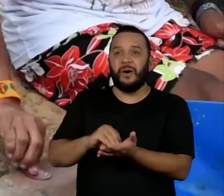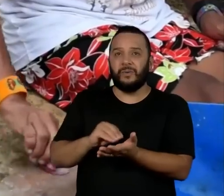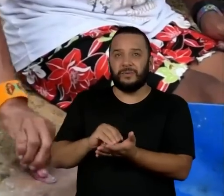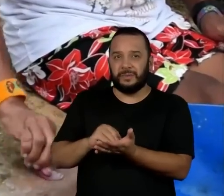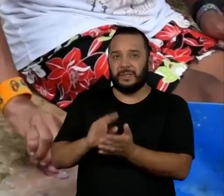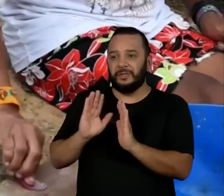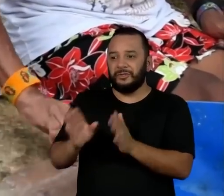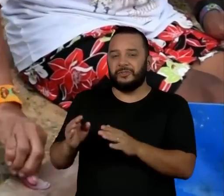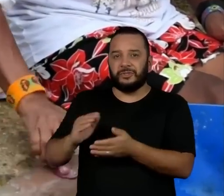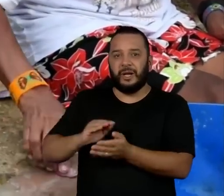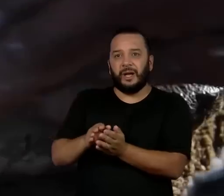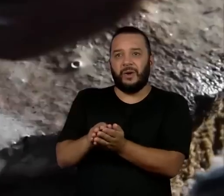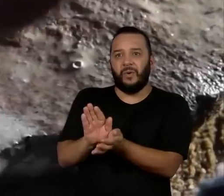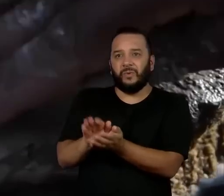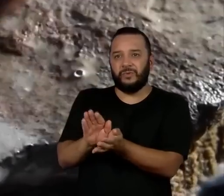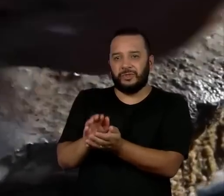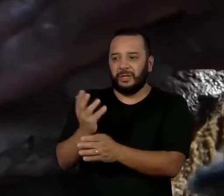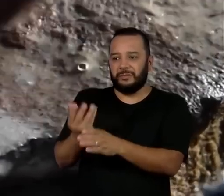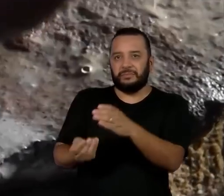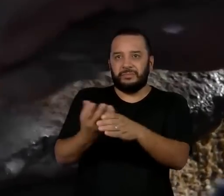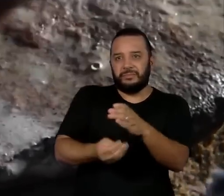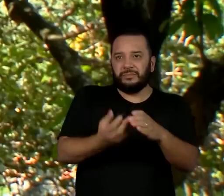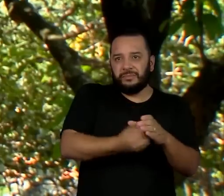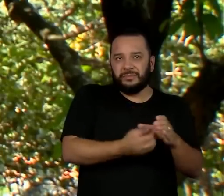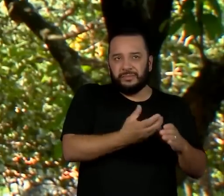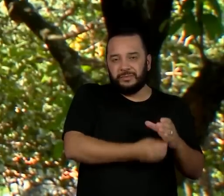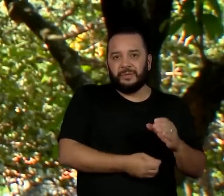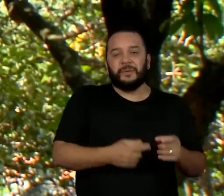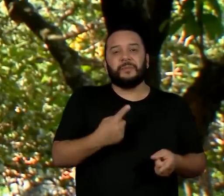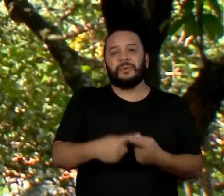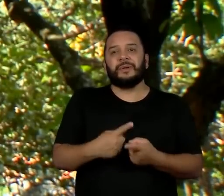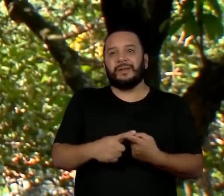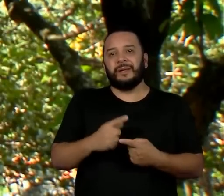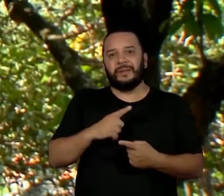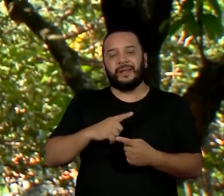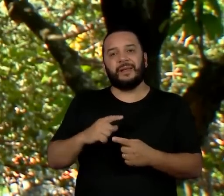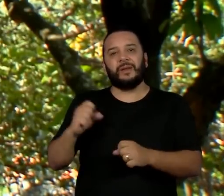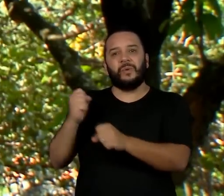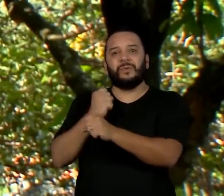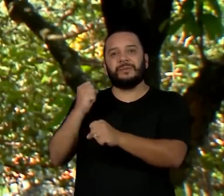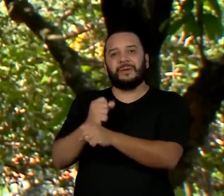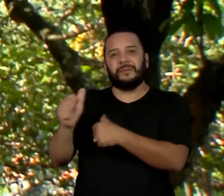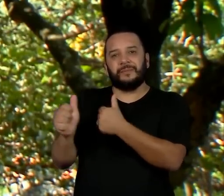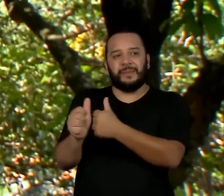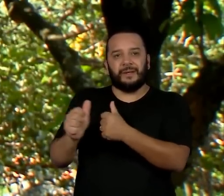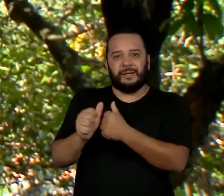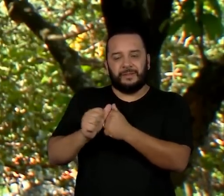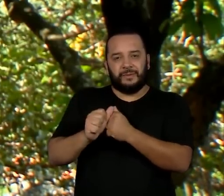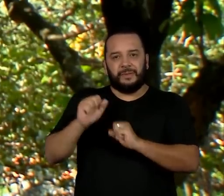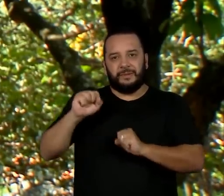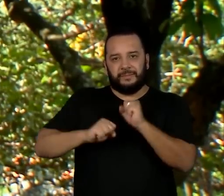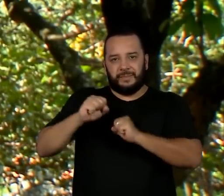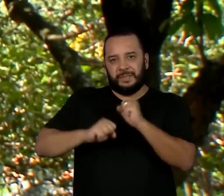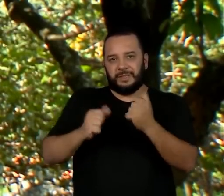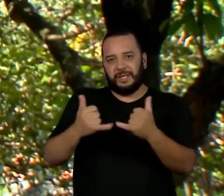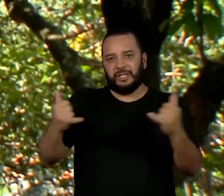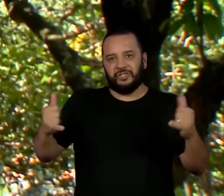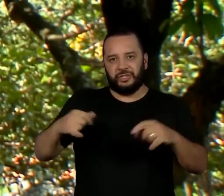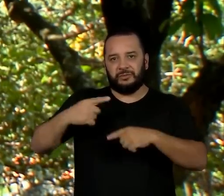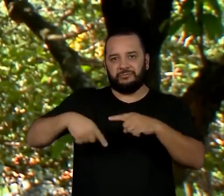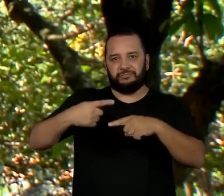refinando até o momento em que eles fazem a própria máscara com câmera de pneu e vidro, que eles cortam dentro da